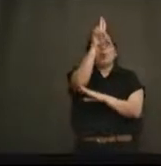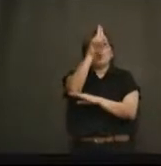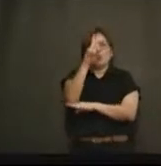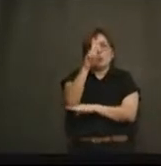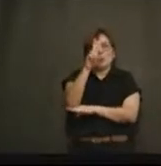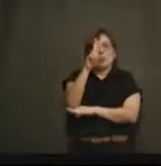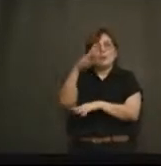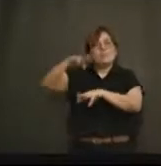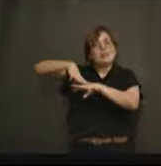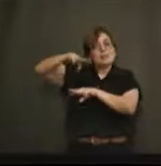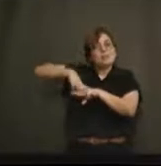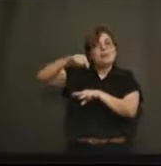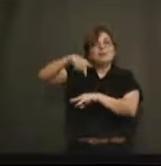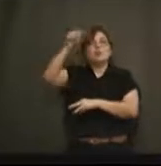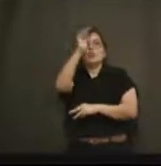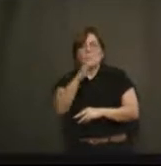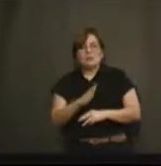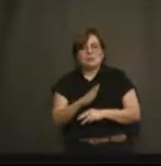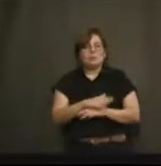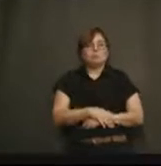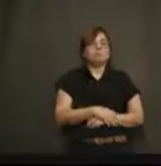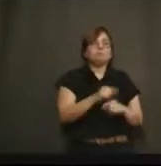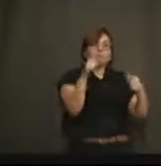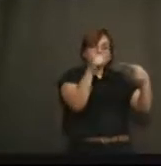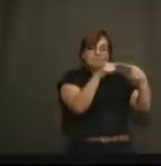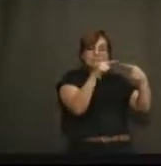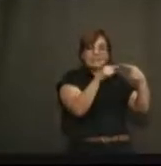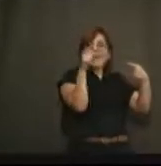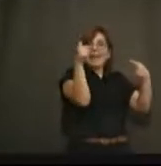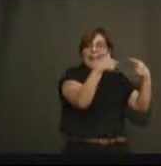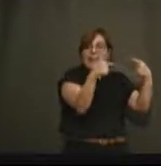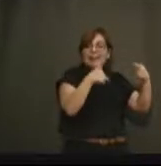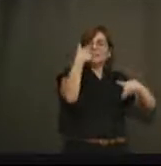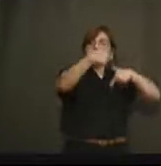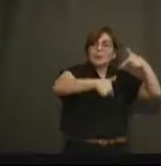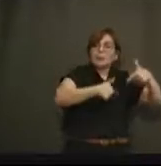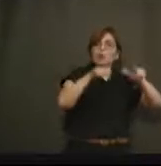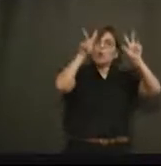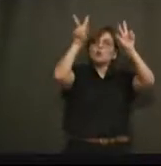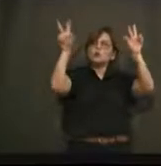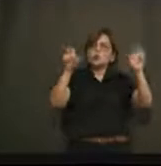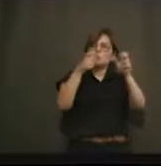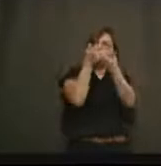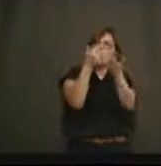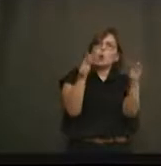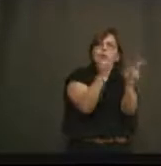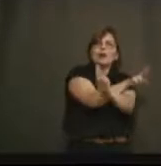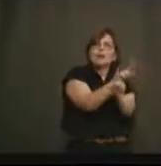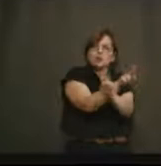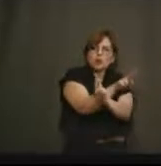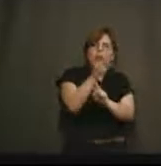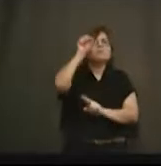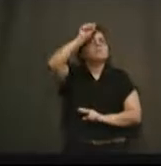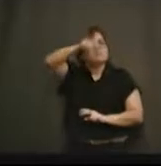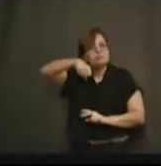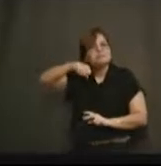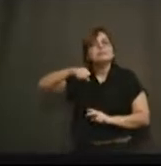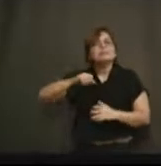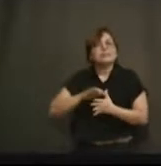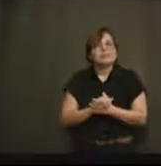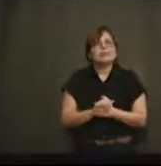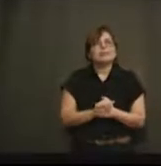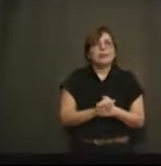Brasil. Ela trabalhou em questões relacionadas, sim, E eles, de fato,